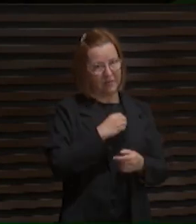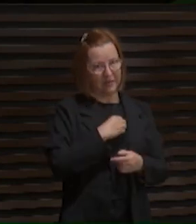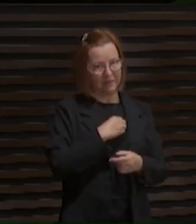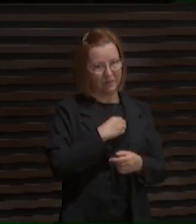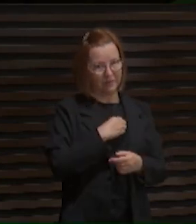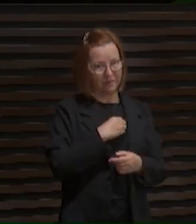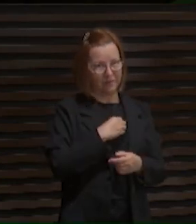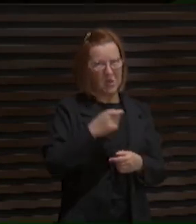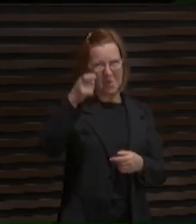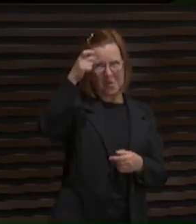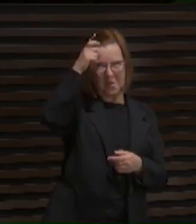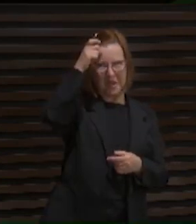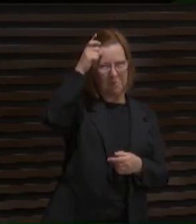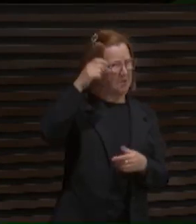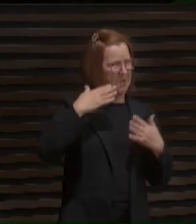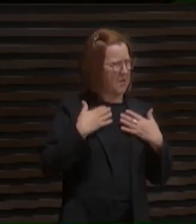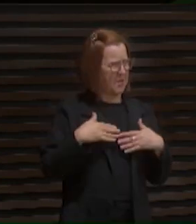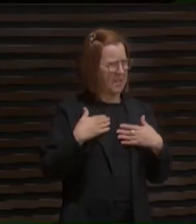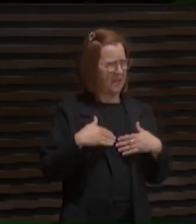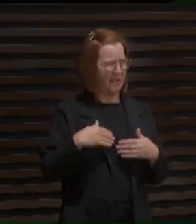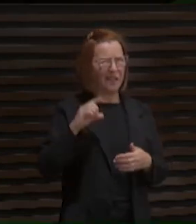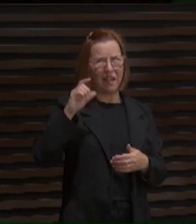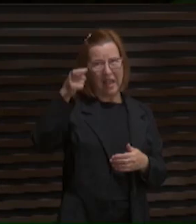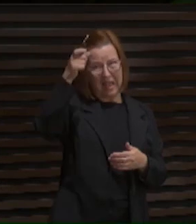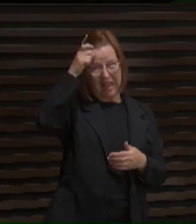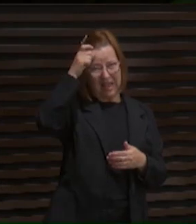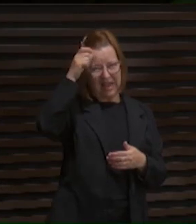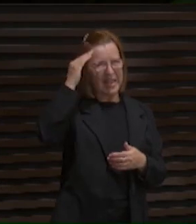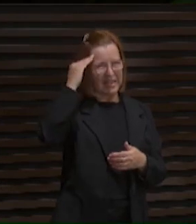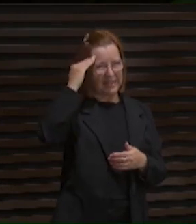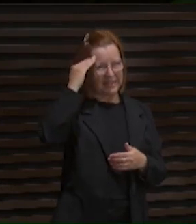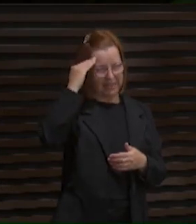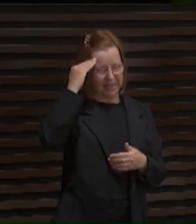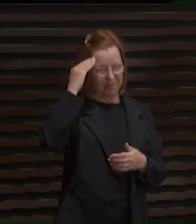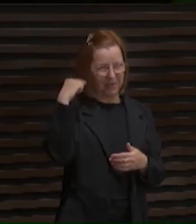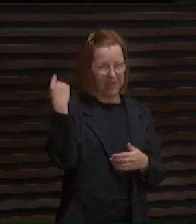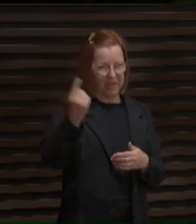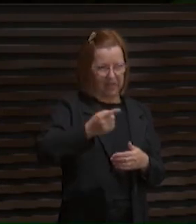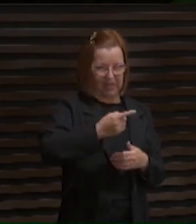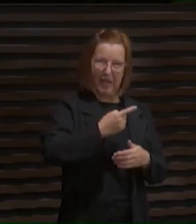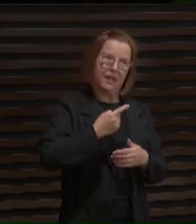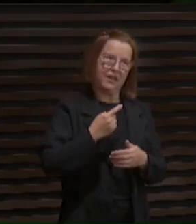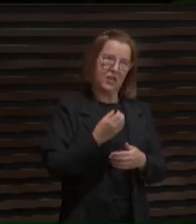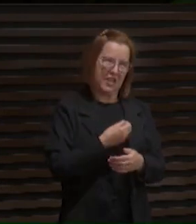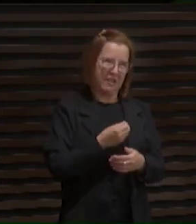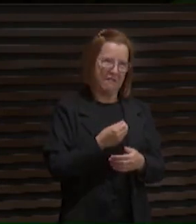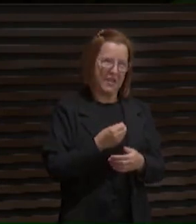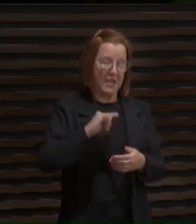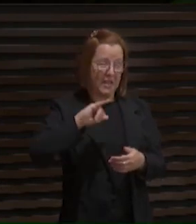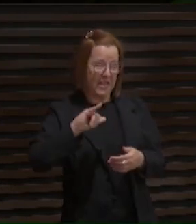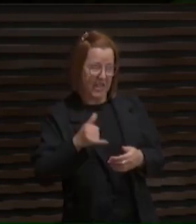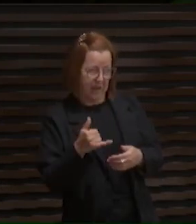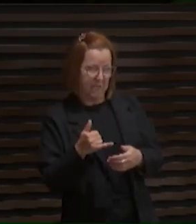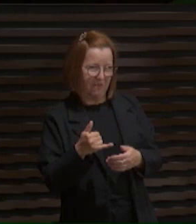não descansa, ele entende a situação e se aproveita de nossa alienação. O inimigo ruge como um